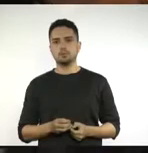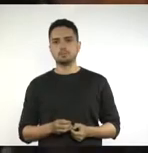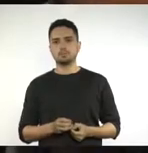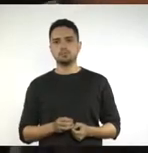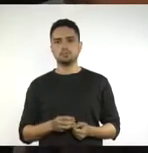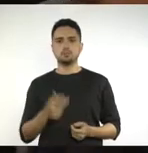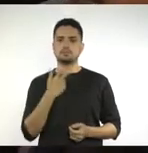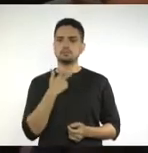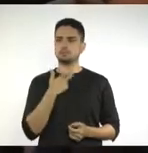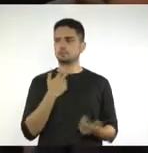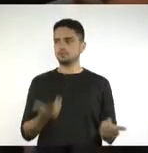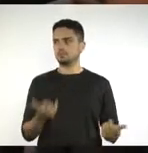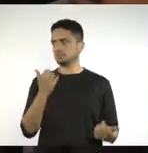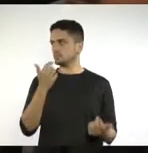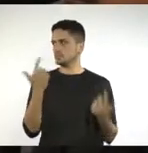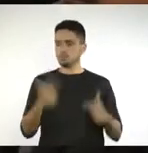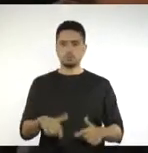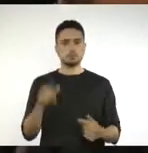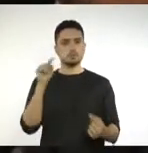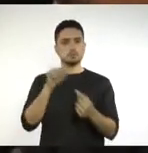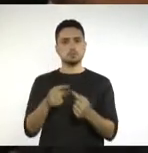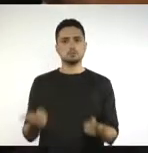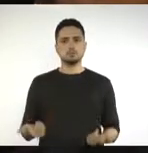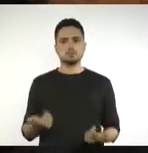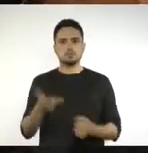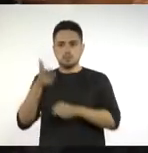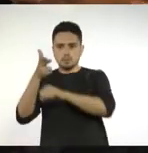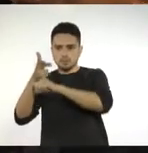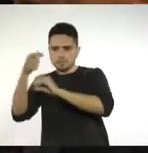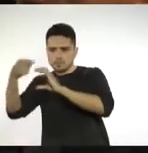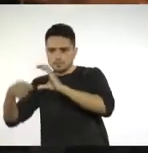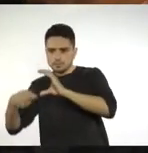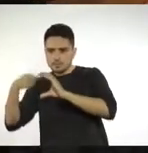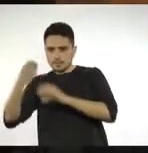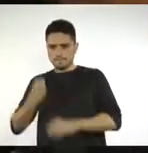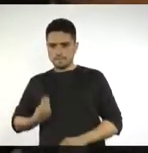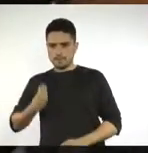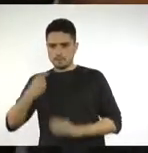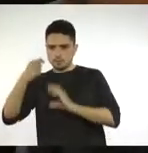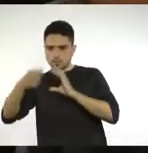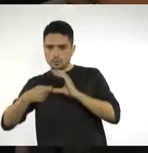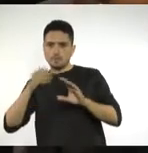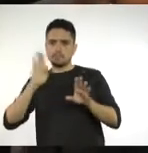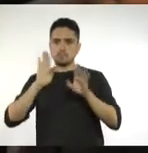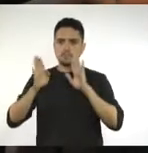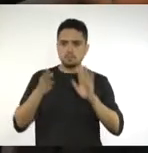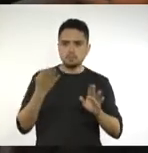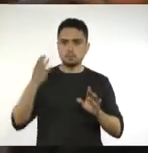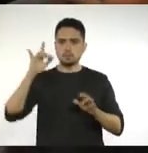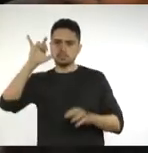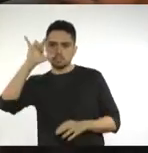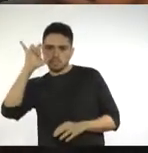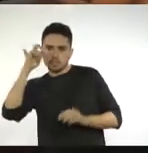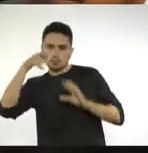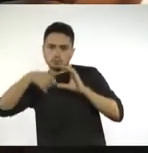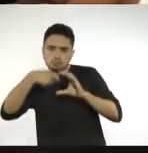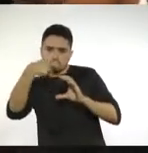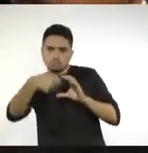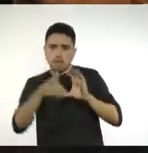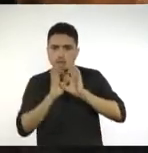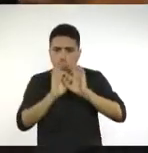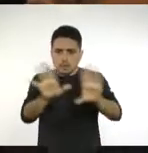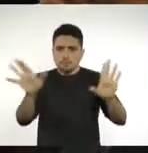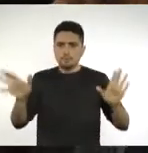a divulgação, que seja em tempo real, através das transmissões em redes sociais, do que está sendo discutido ou falado dentro do